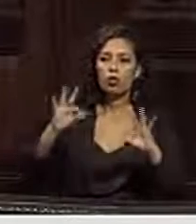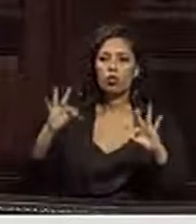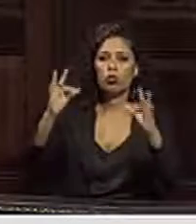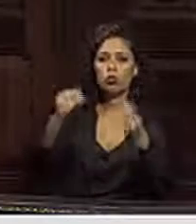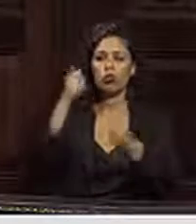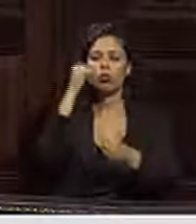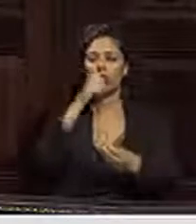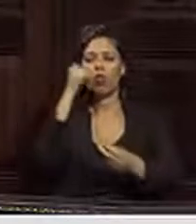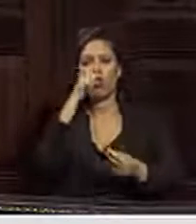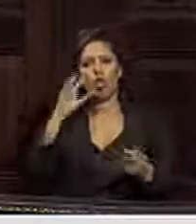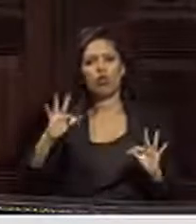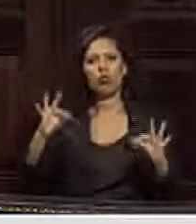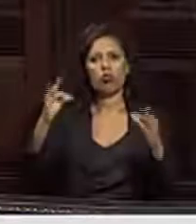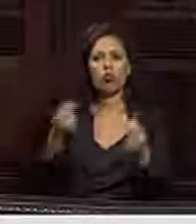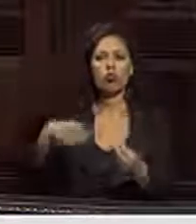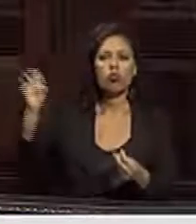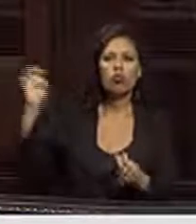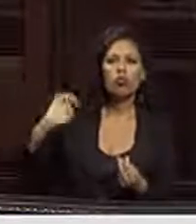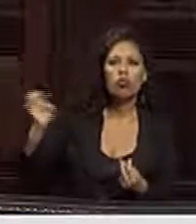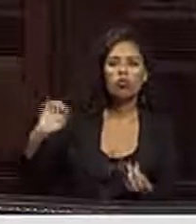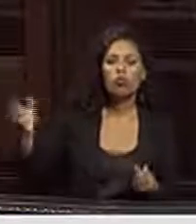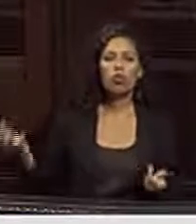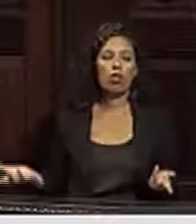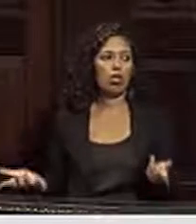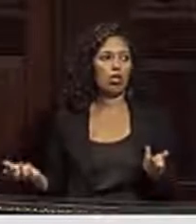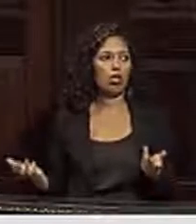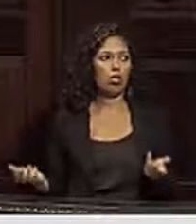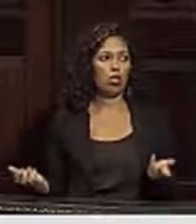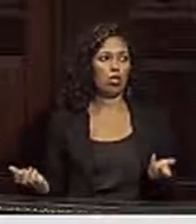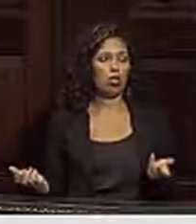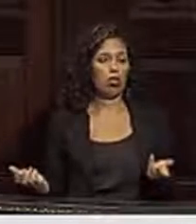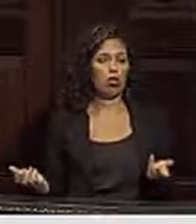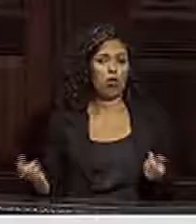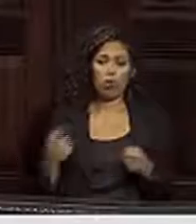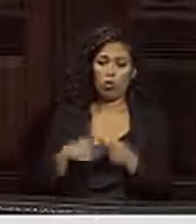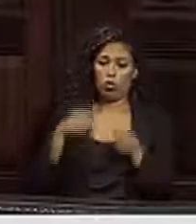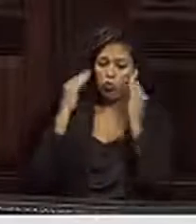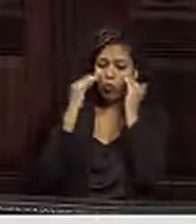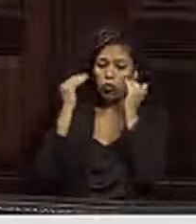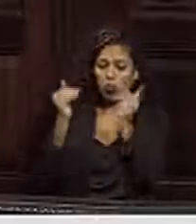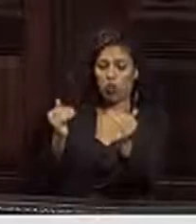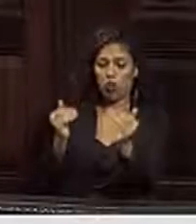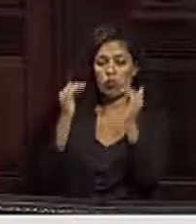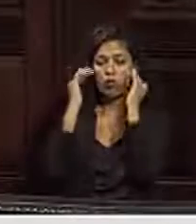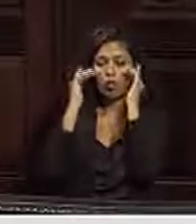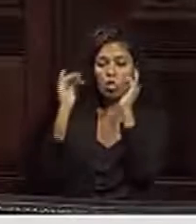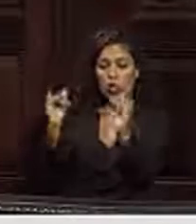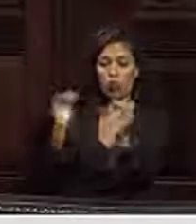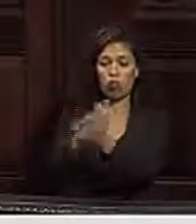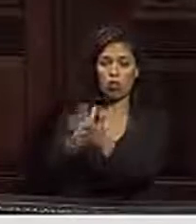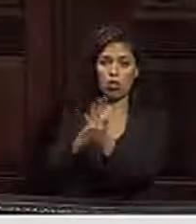os gays, porque já ninguém tem que respeitar a lei nenhuma.